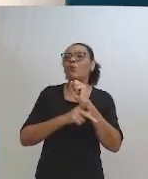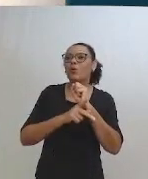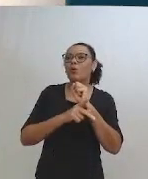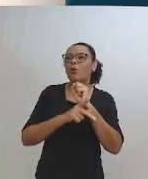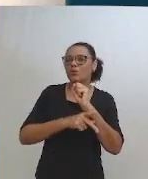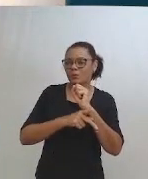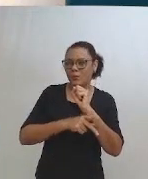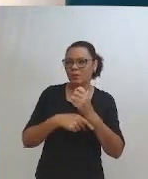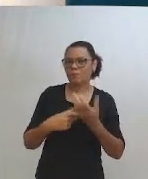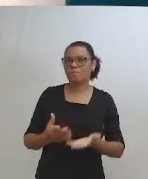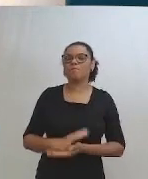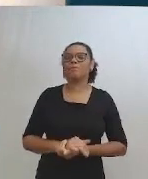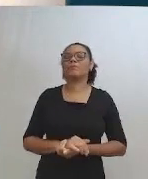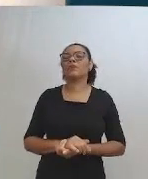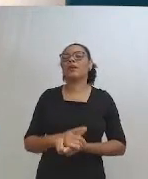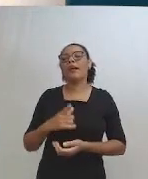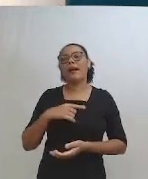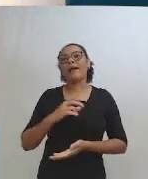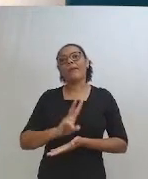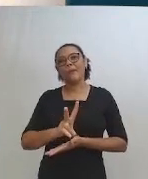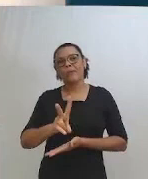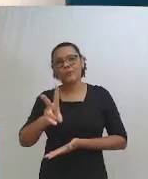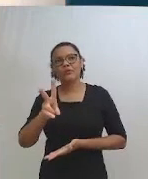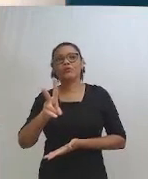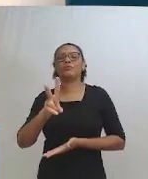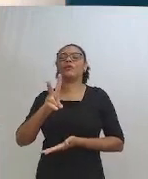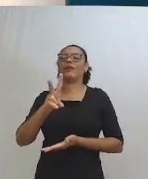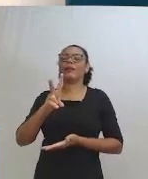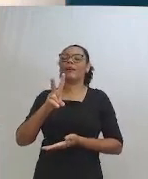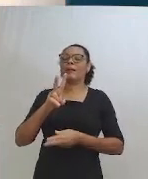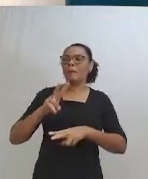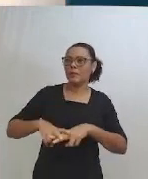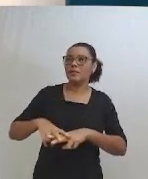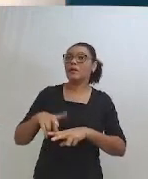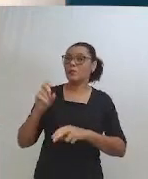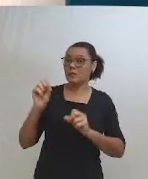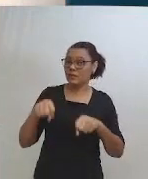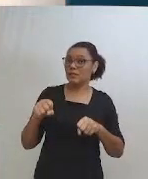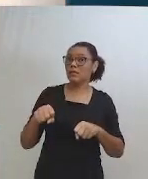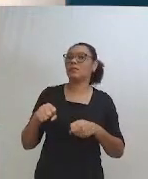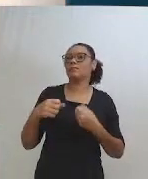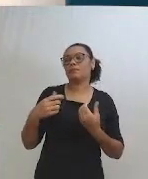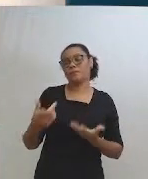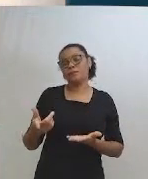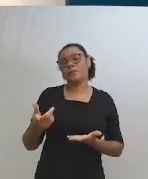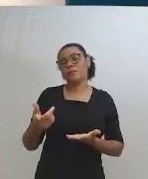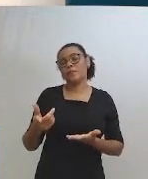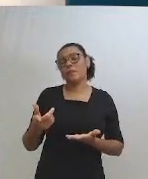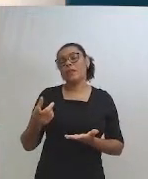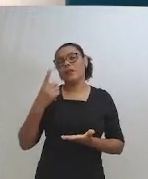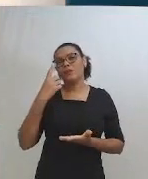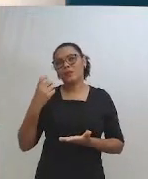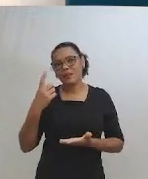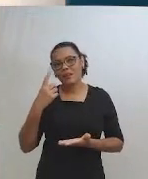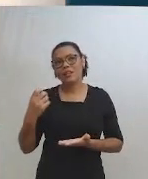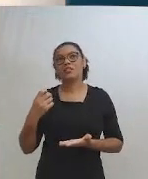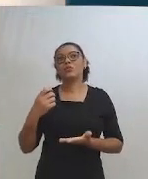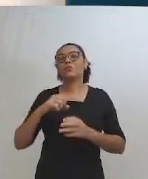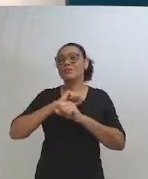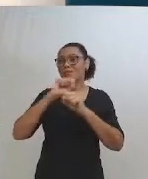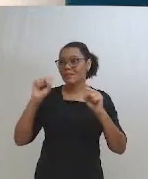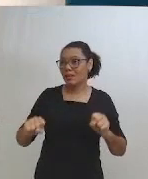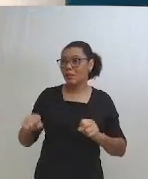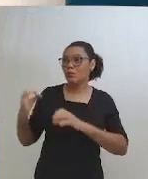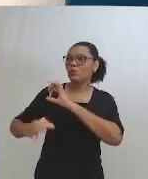a manutenção dessa prisão atende, sim, os interesses do sistema de justiça na proteção